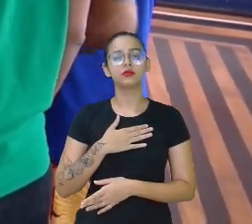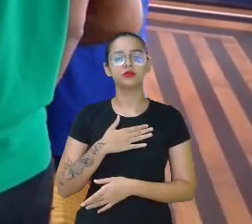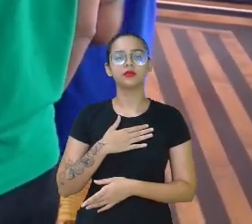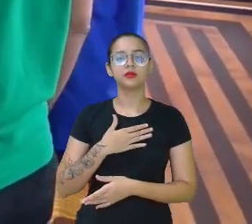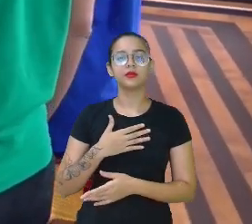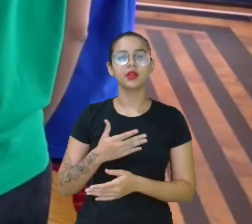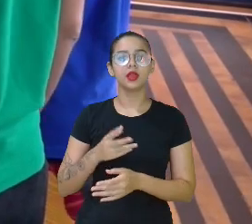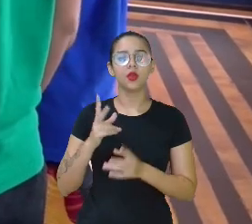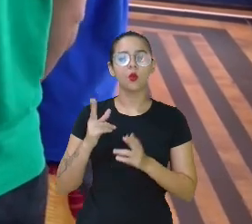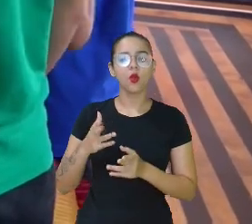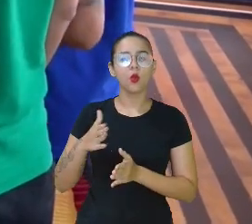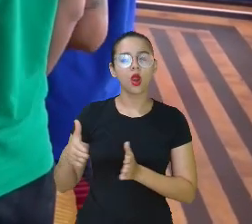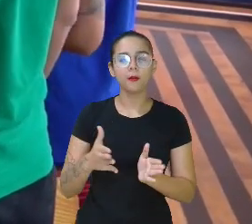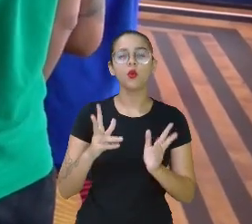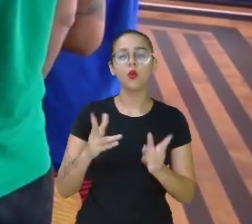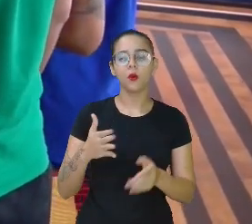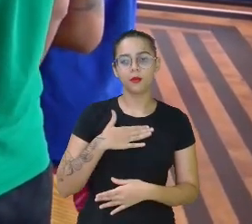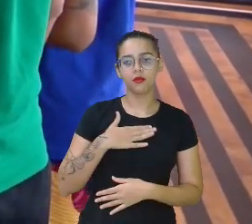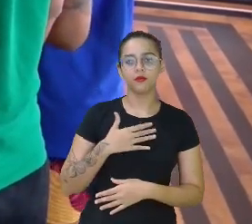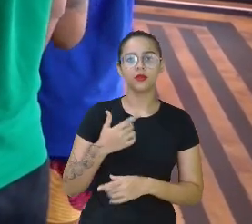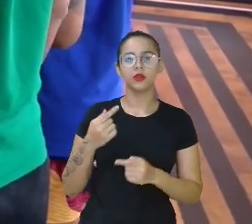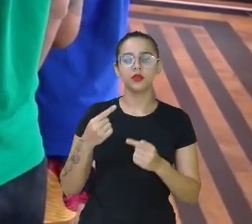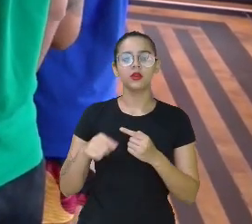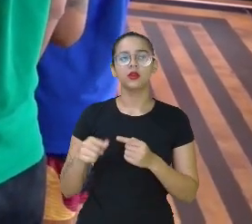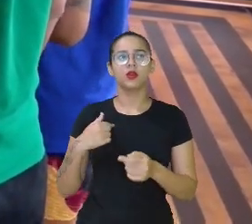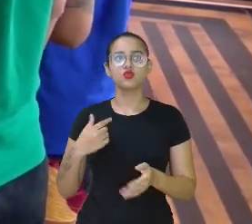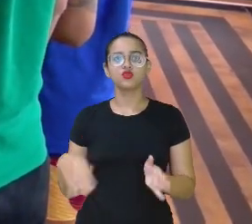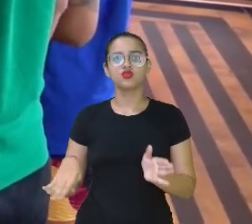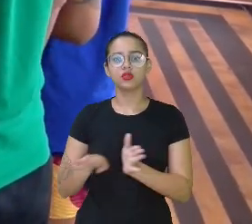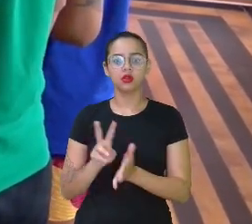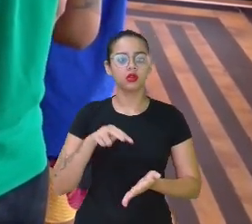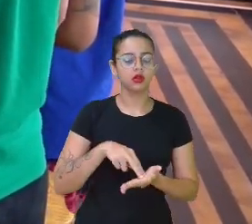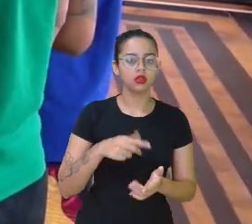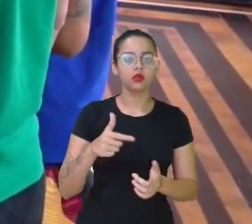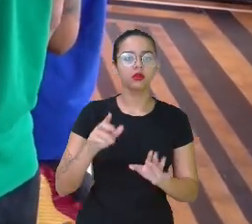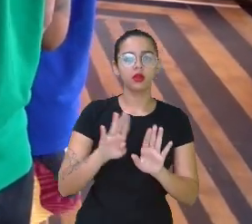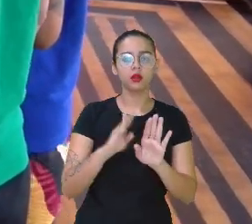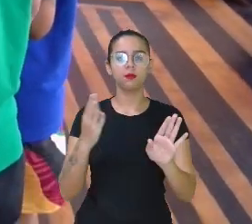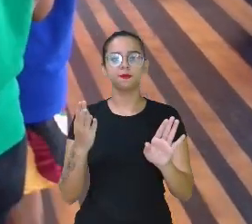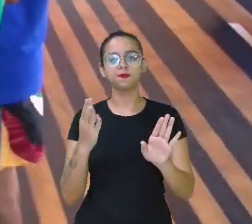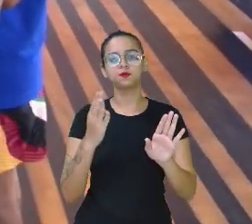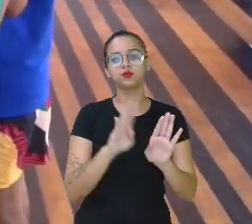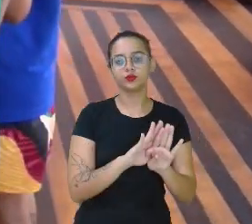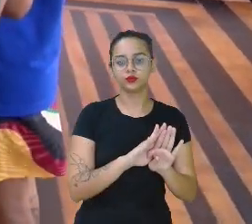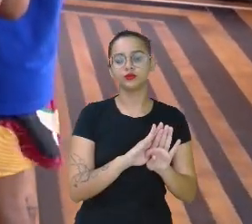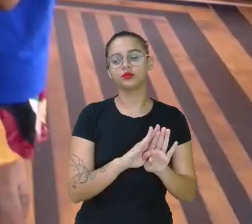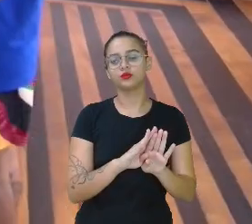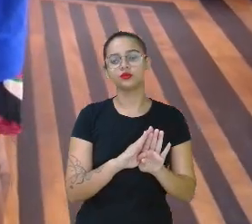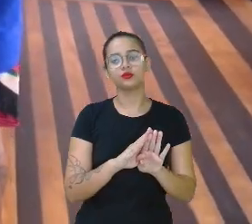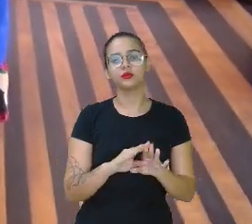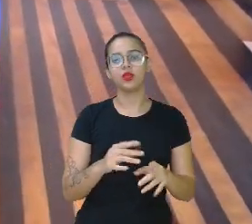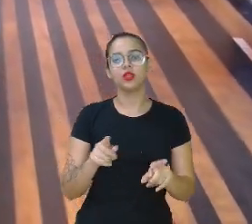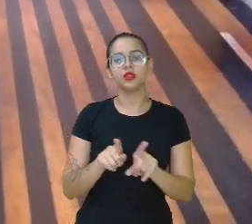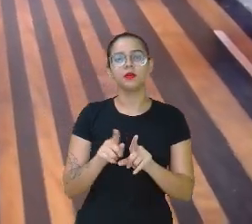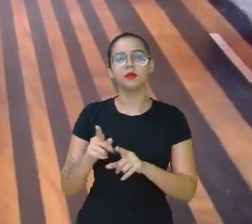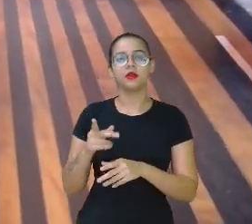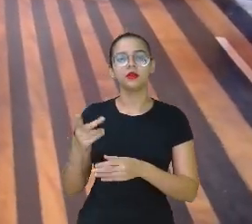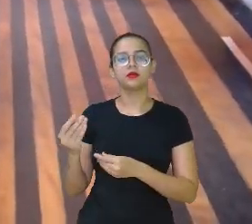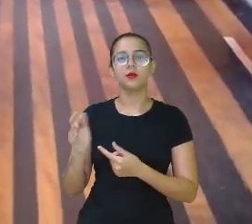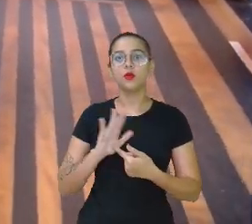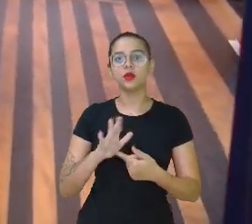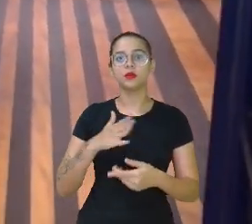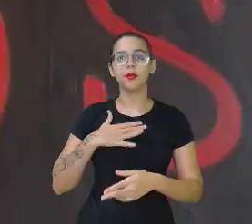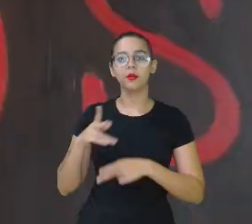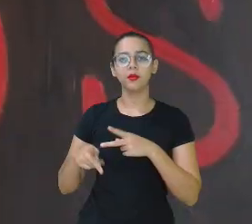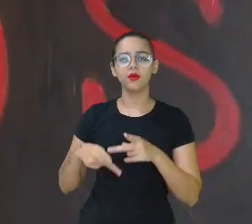também estão no mesmo caminho, sabe? E não faria sentido algum eu chegar aqui e não manter a porta aberta. Não faria sentido algum eu chegar aqui e não trazer meu povo. No dia da abertura da exposição, a gente